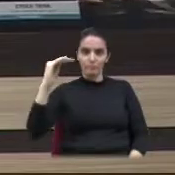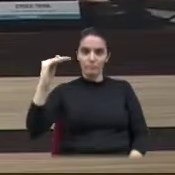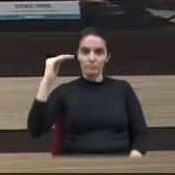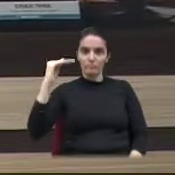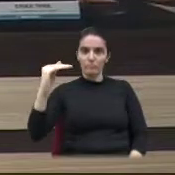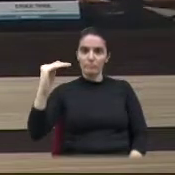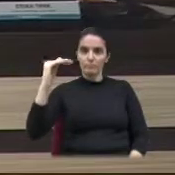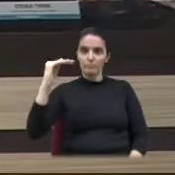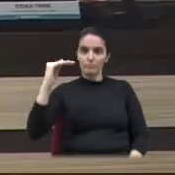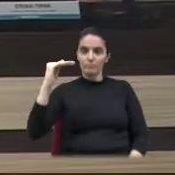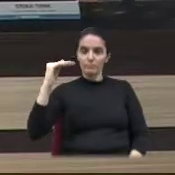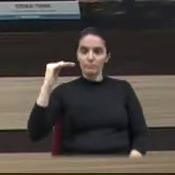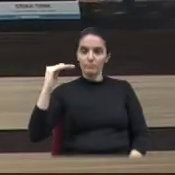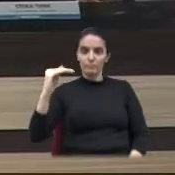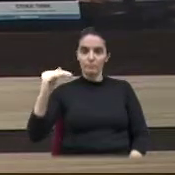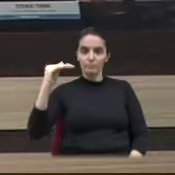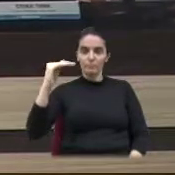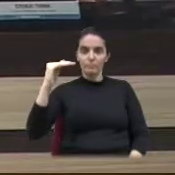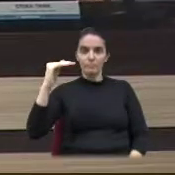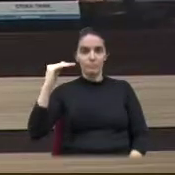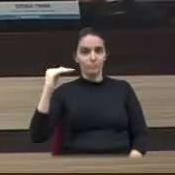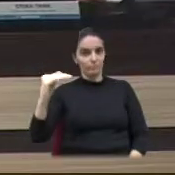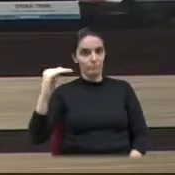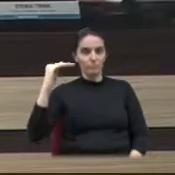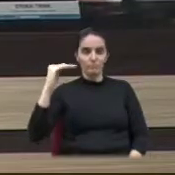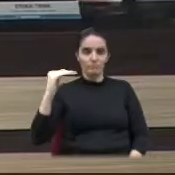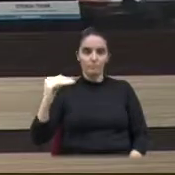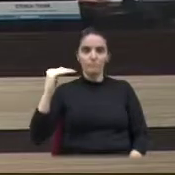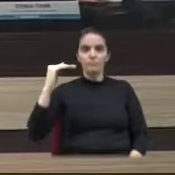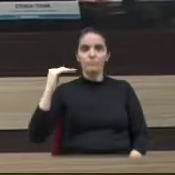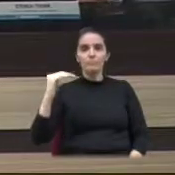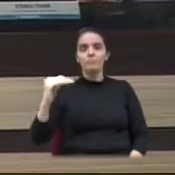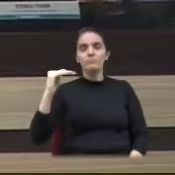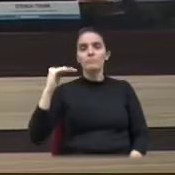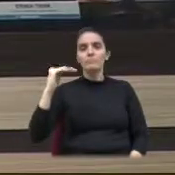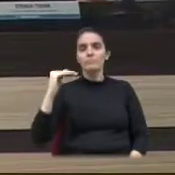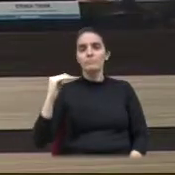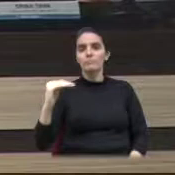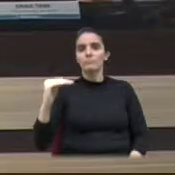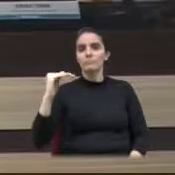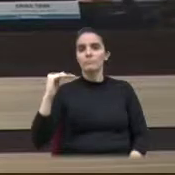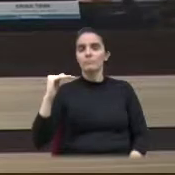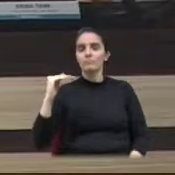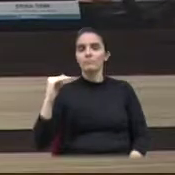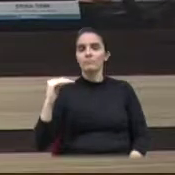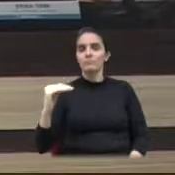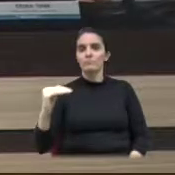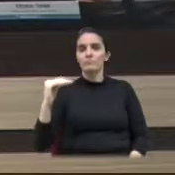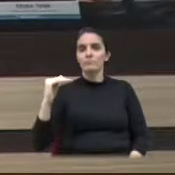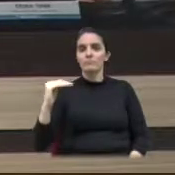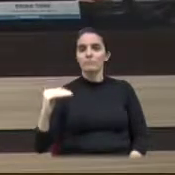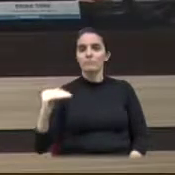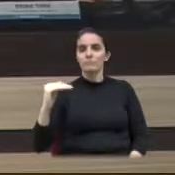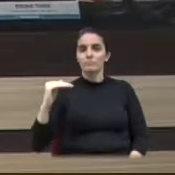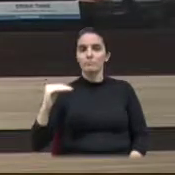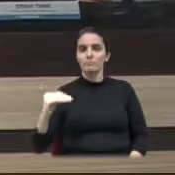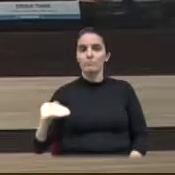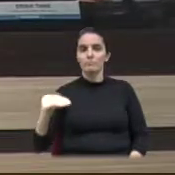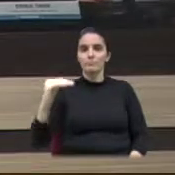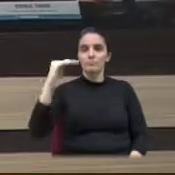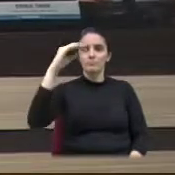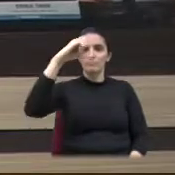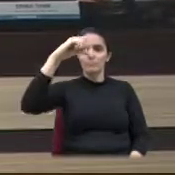81, 82, 83, 84, 85, 86, 87, 88, 89,